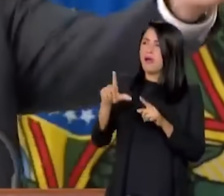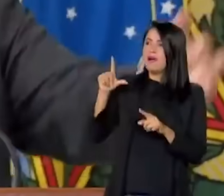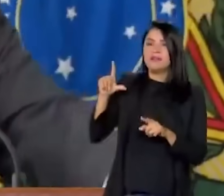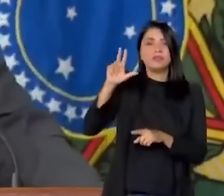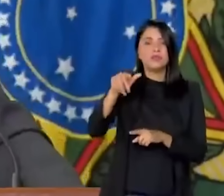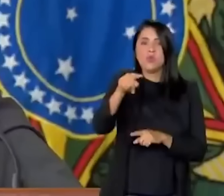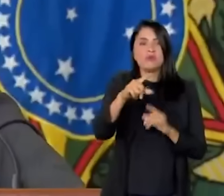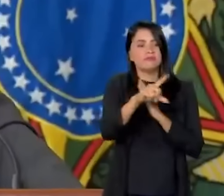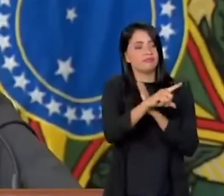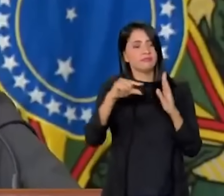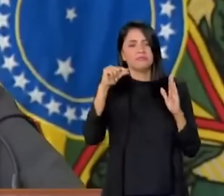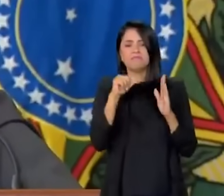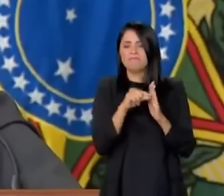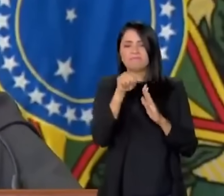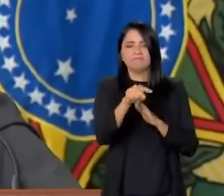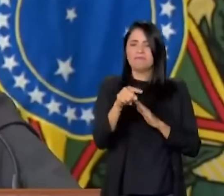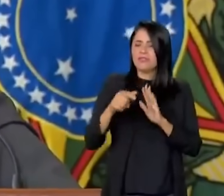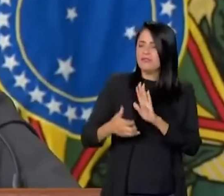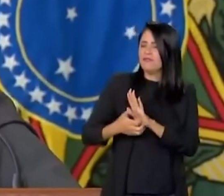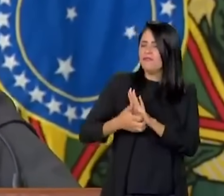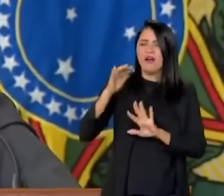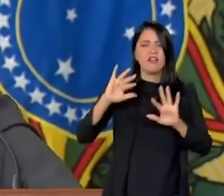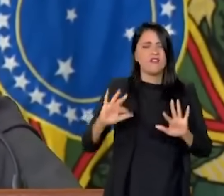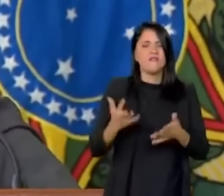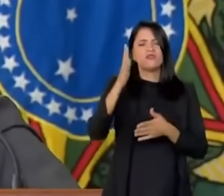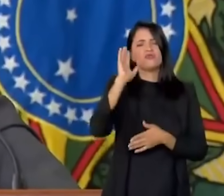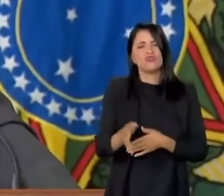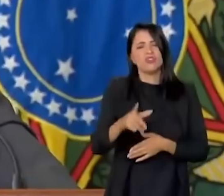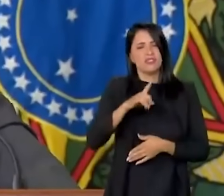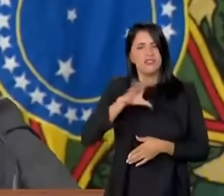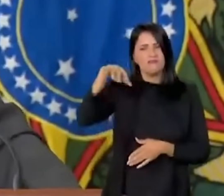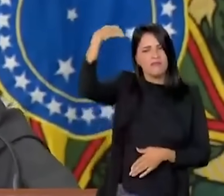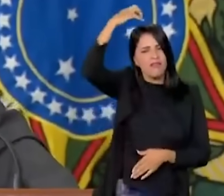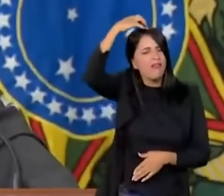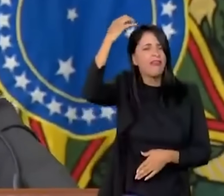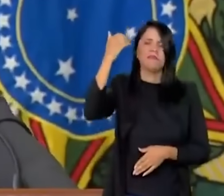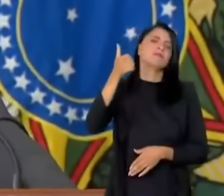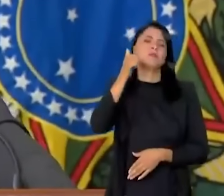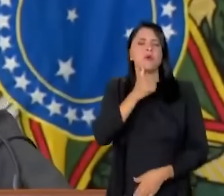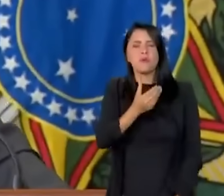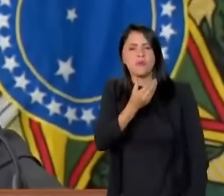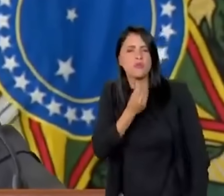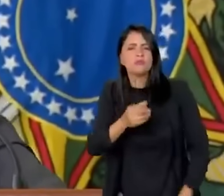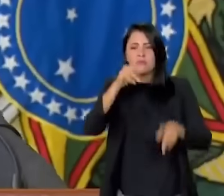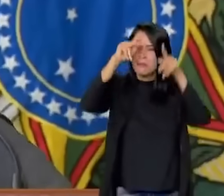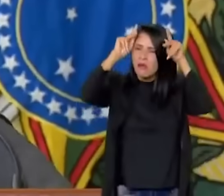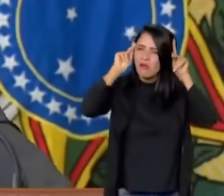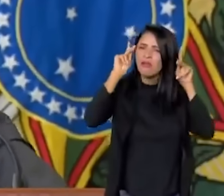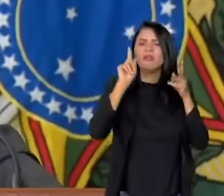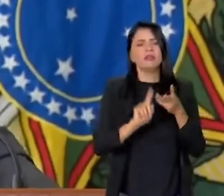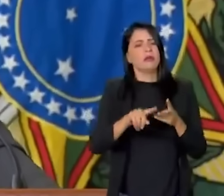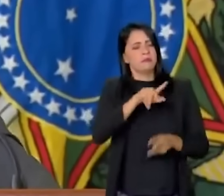esse nobre palácio de tantos eventos que já teve reis, já teve rainhas, já teve princesa, já